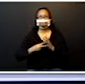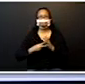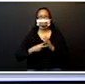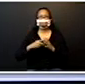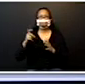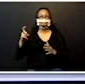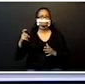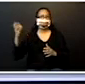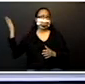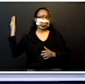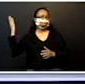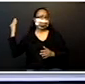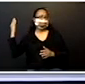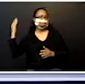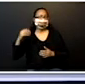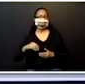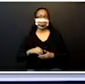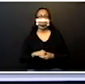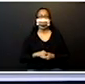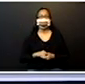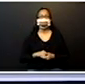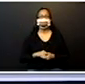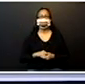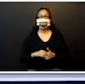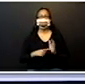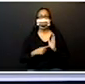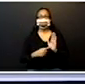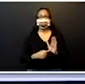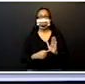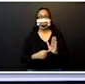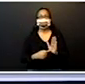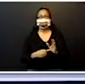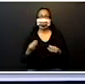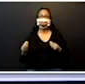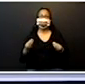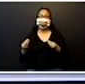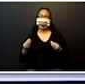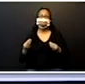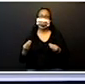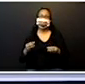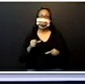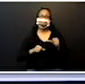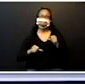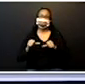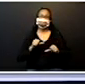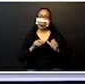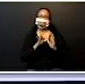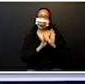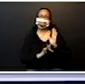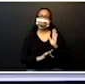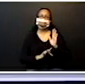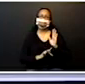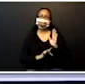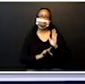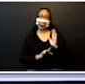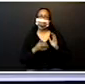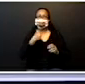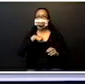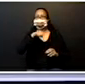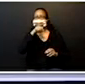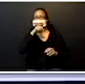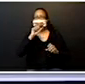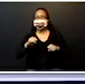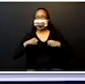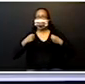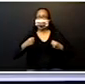está no meio do poema. Mas é só para destacar qual foi a mudança que houve no texto. O meu pai que é forte, agora